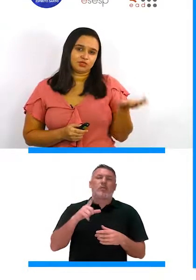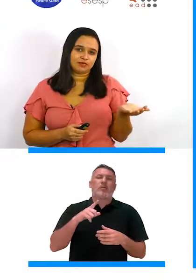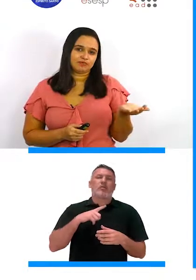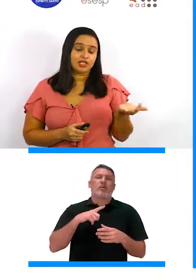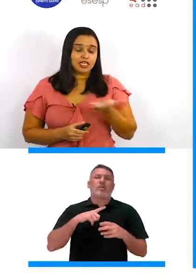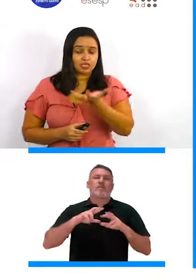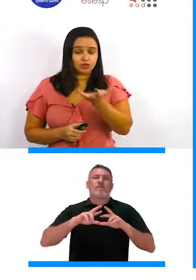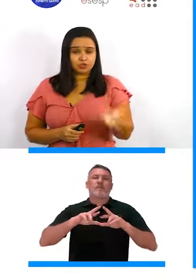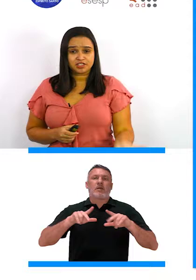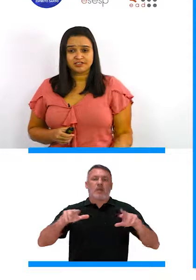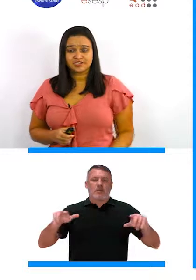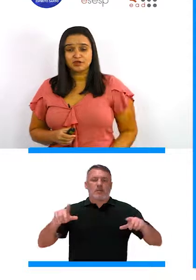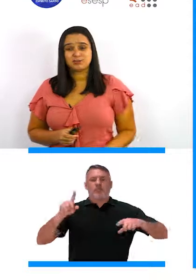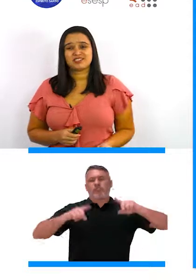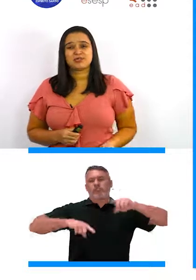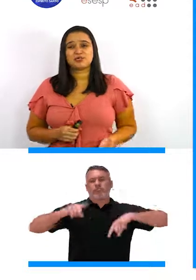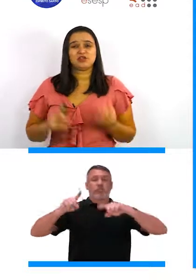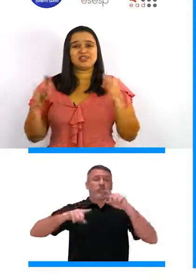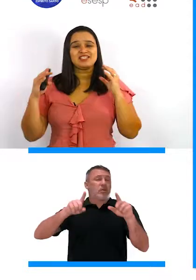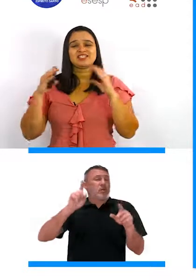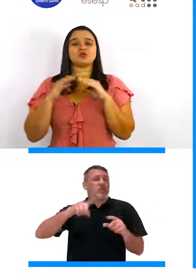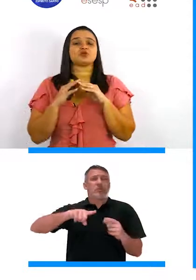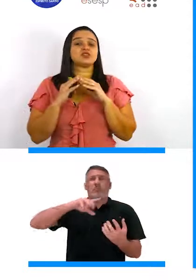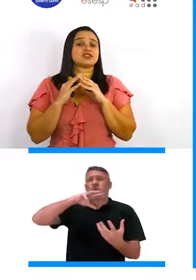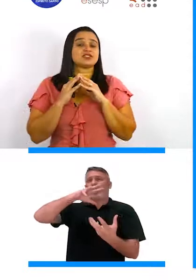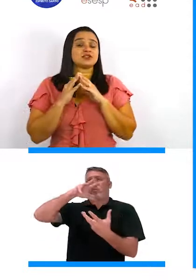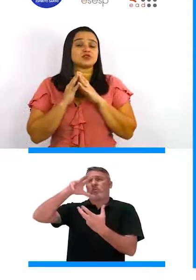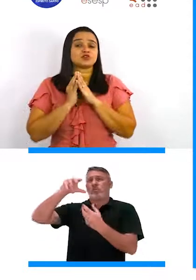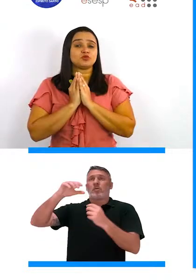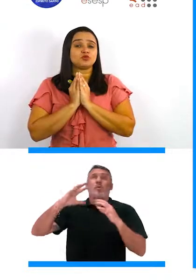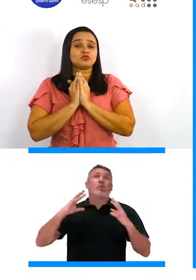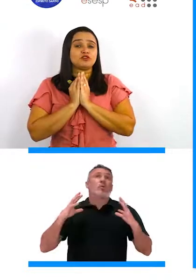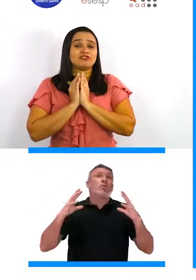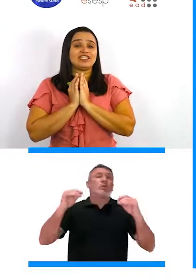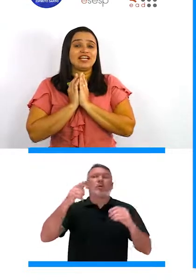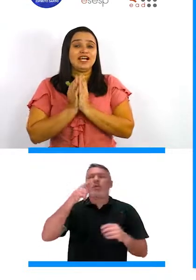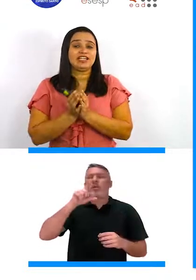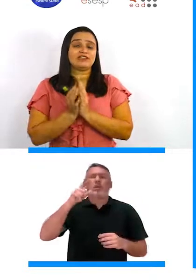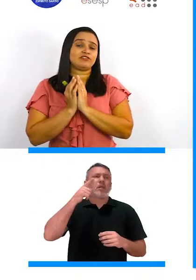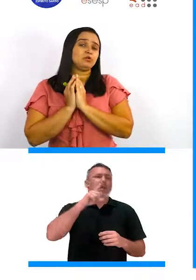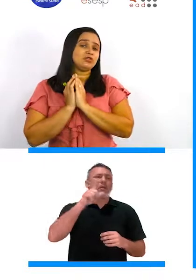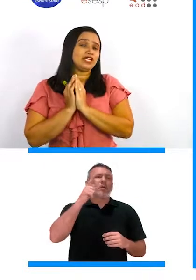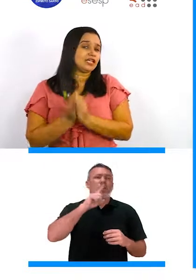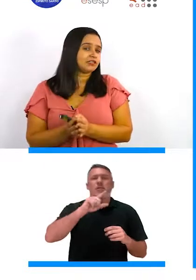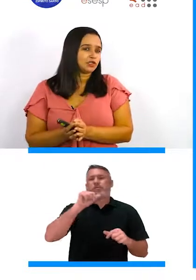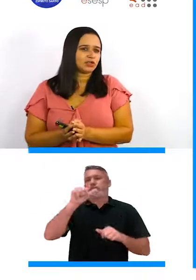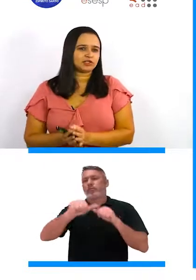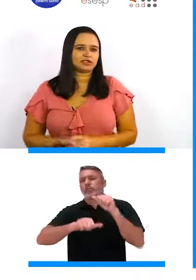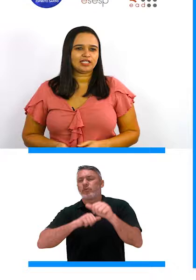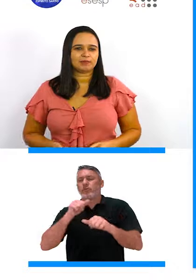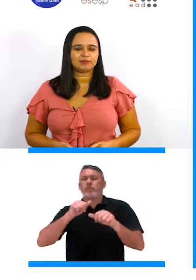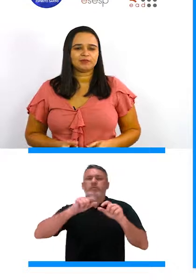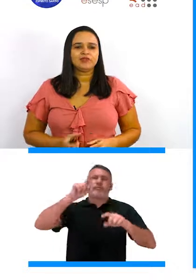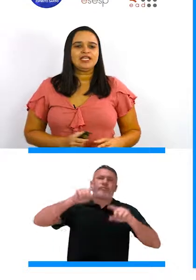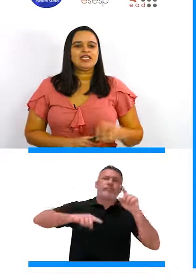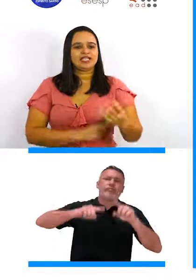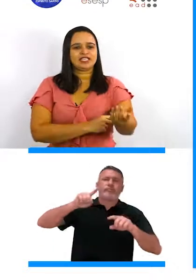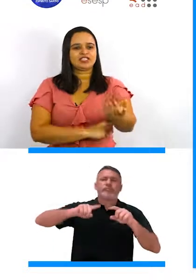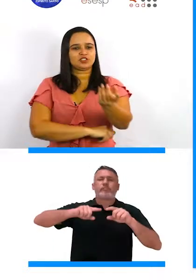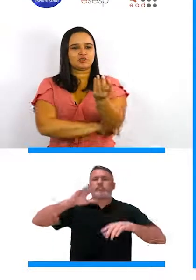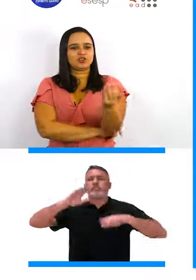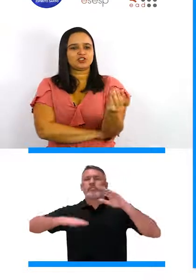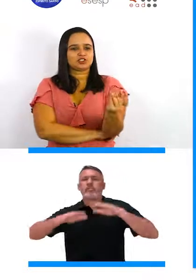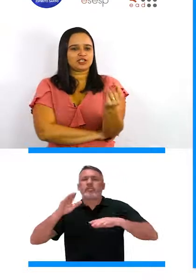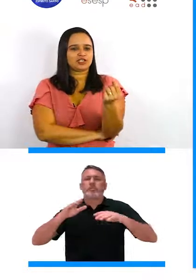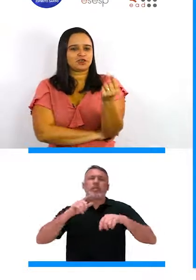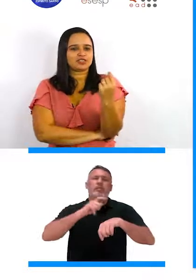e muda. Inclusive, esse é um princípio universal. Todas as línguas do mundo vão variar e vão mudar no decorrer do tempo. E aqui